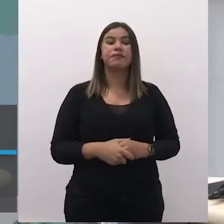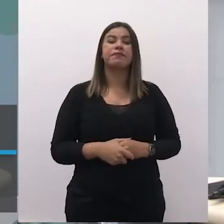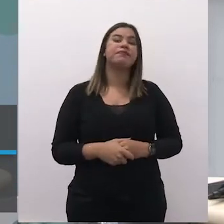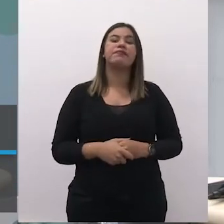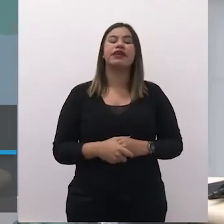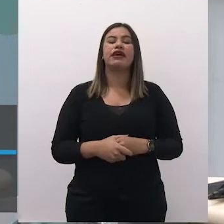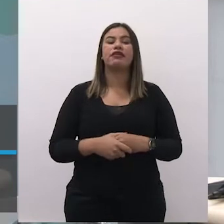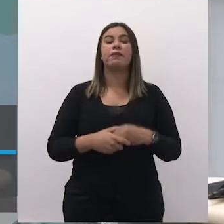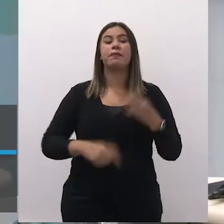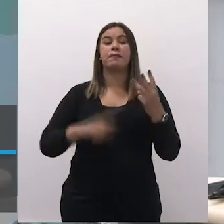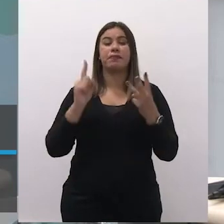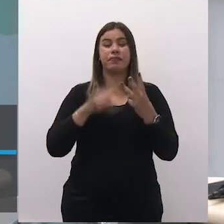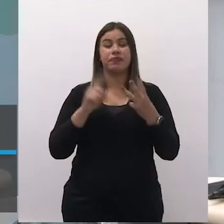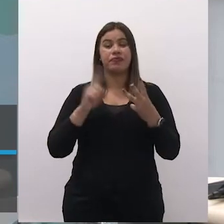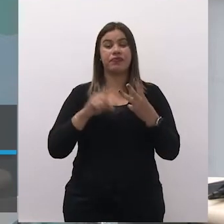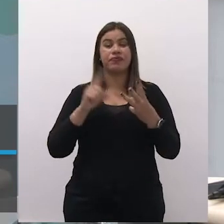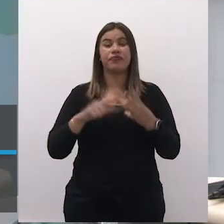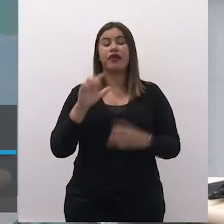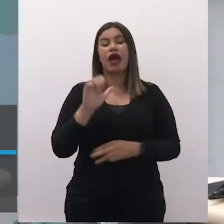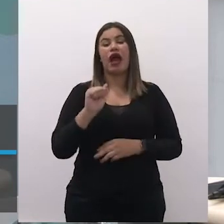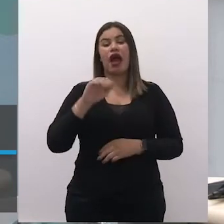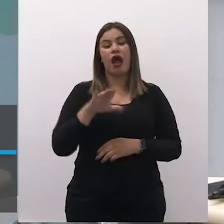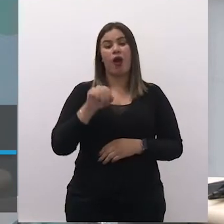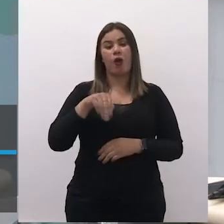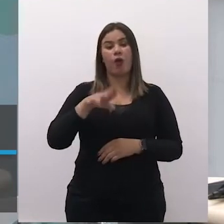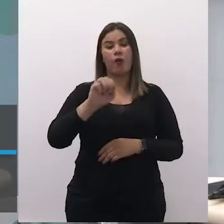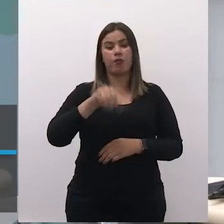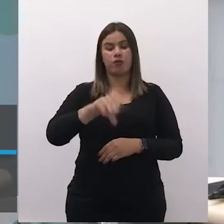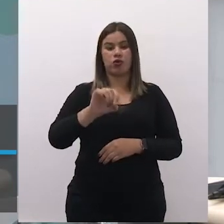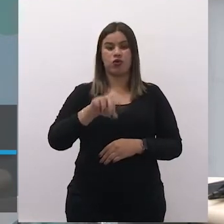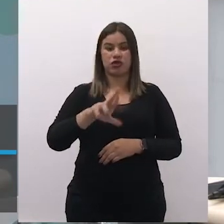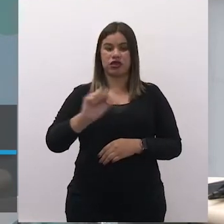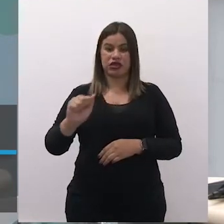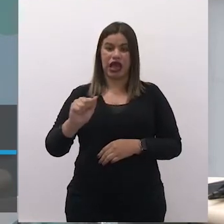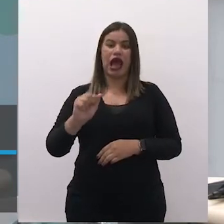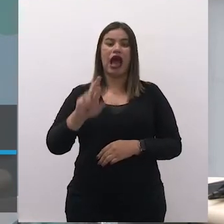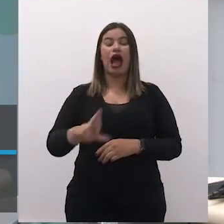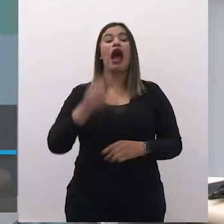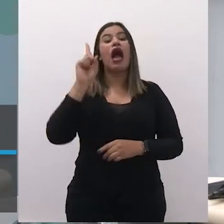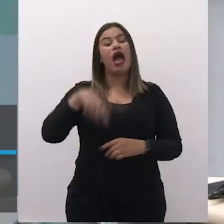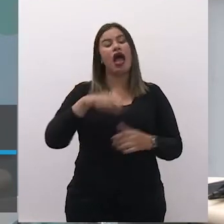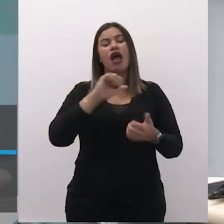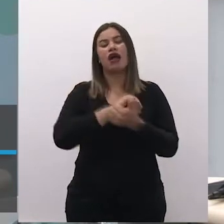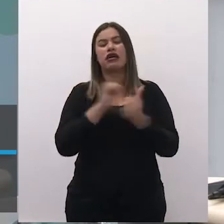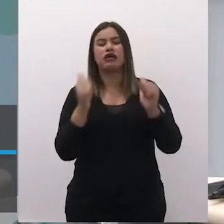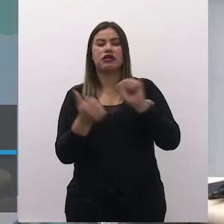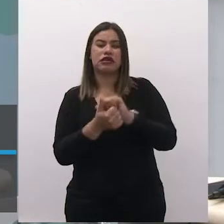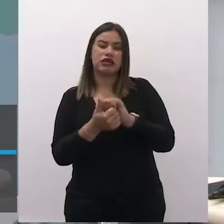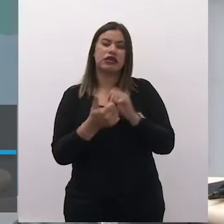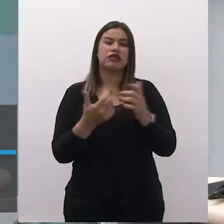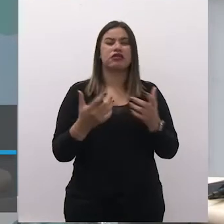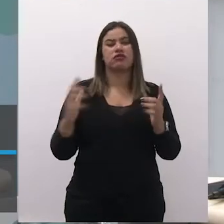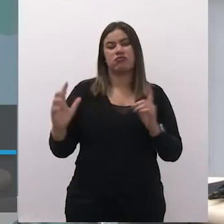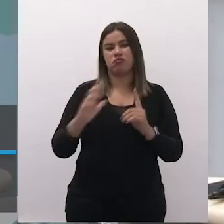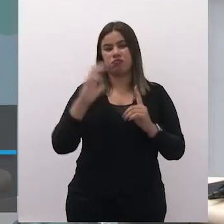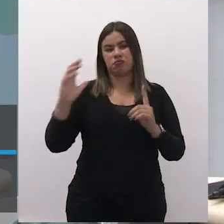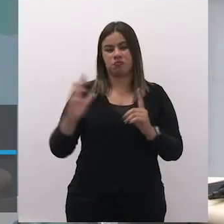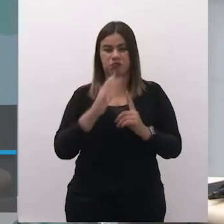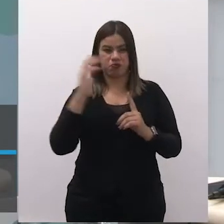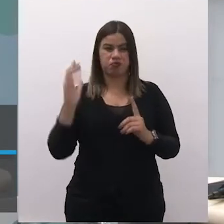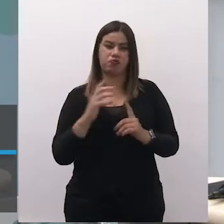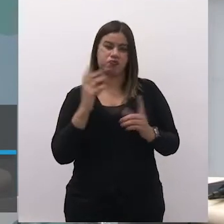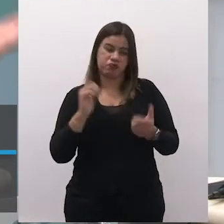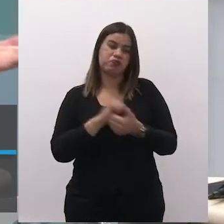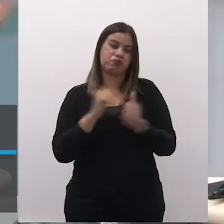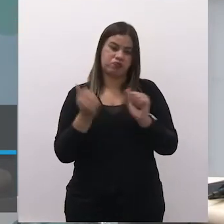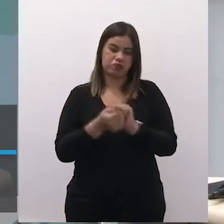acomodação, que são as modificações dos sistemas de assimilação por influência do mundo externo.